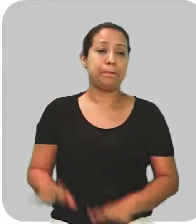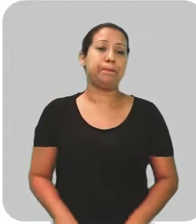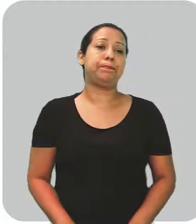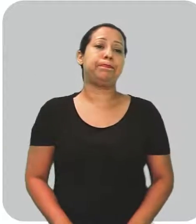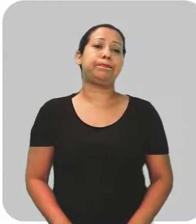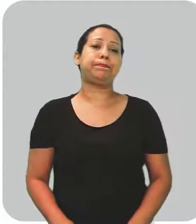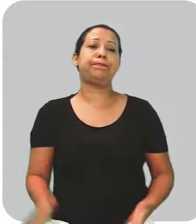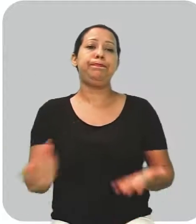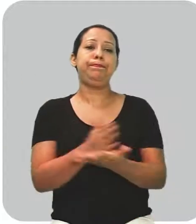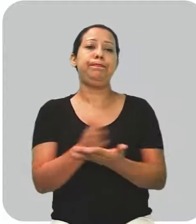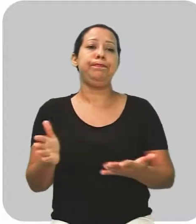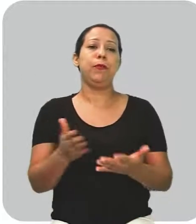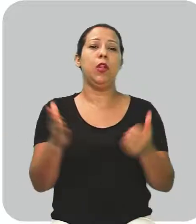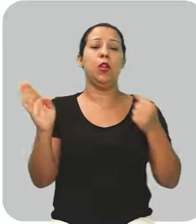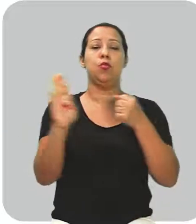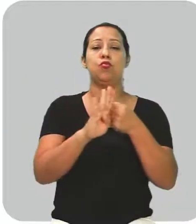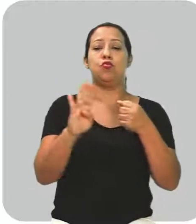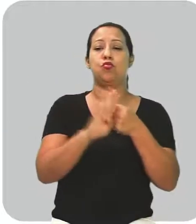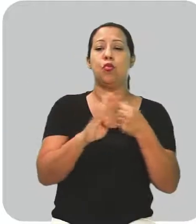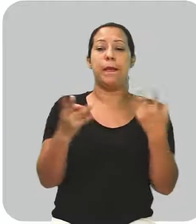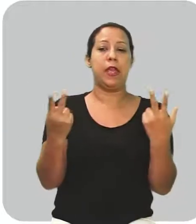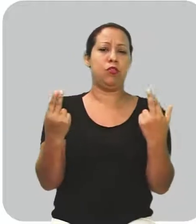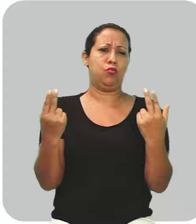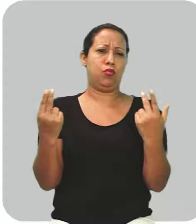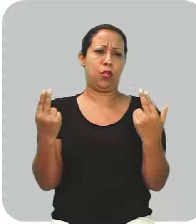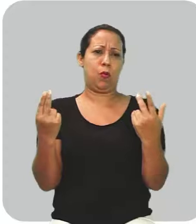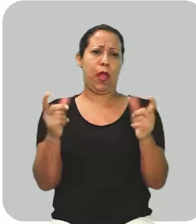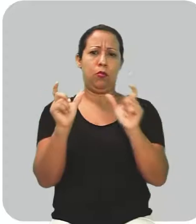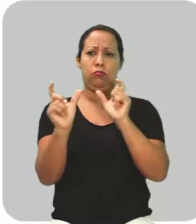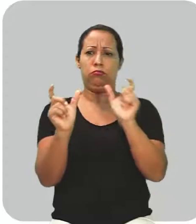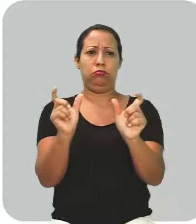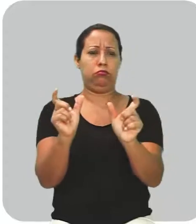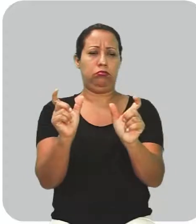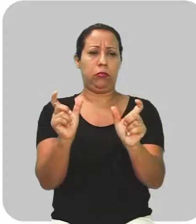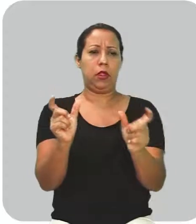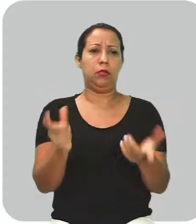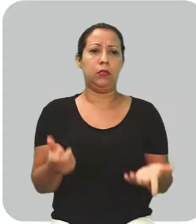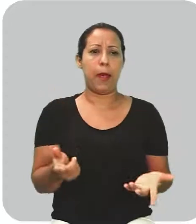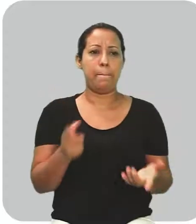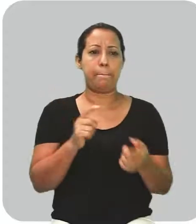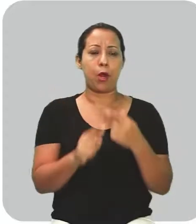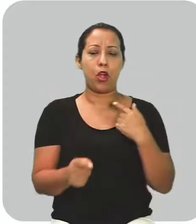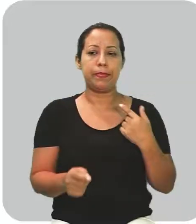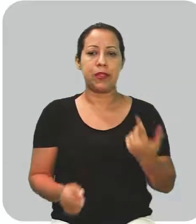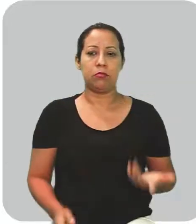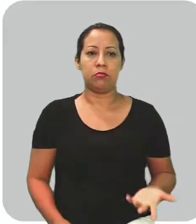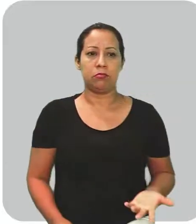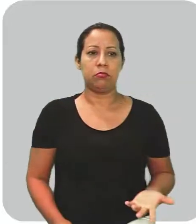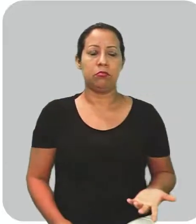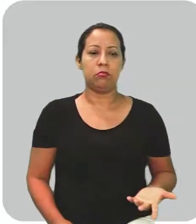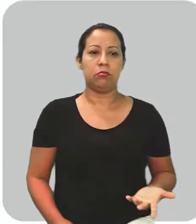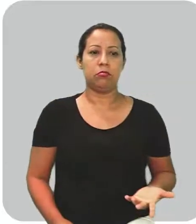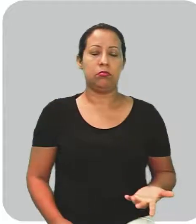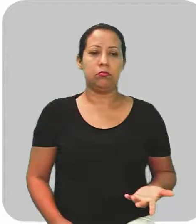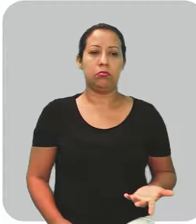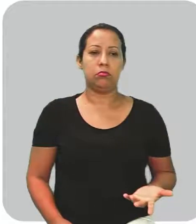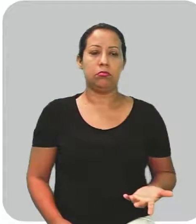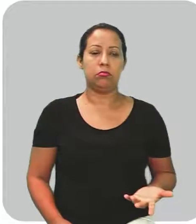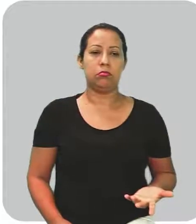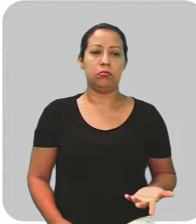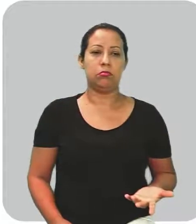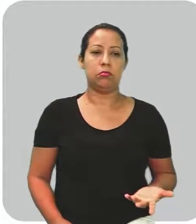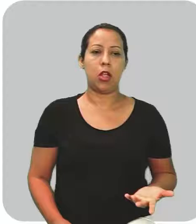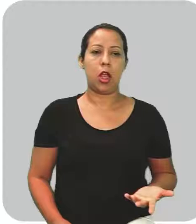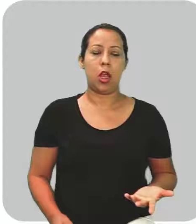E entre substantivos idênticos, tá? Proibido, cara a cara, gota